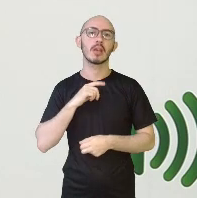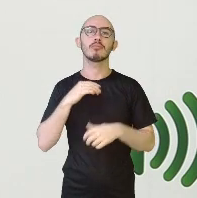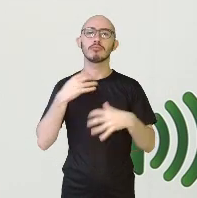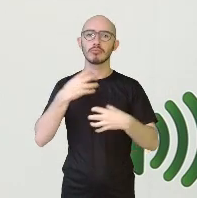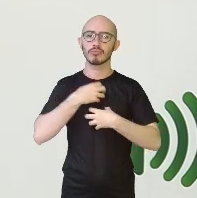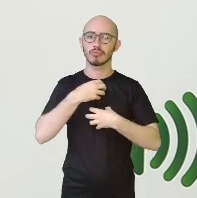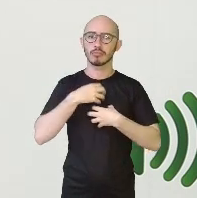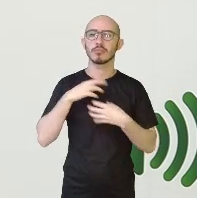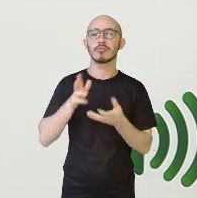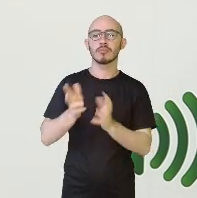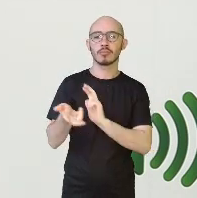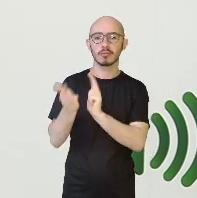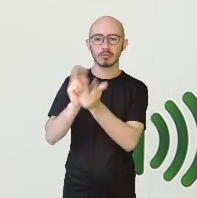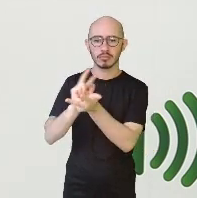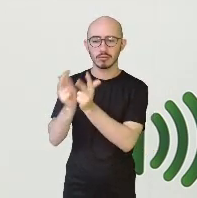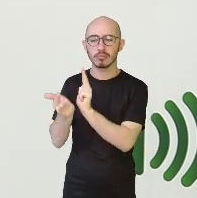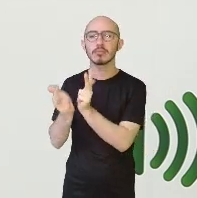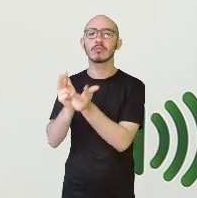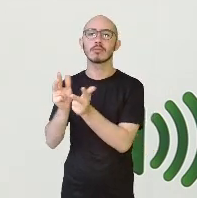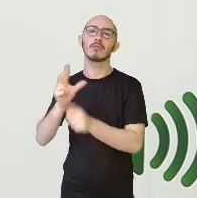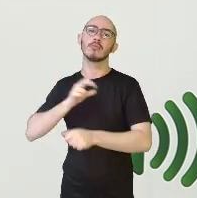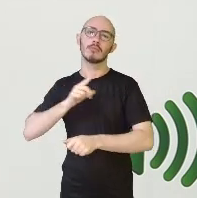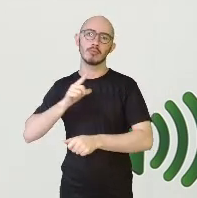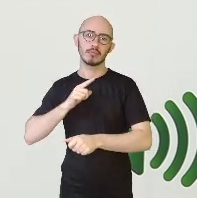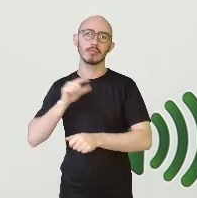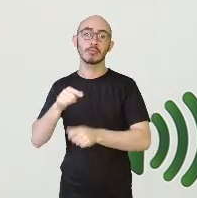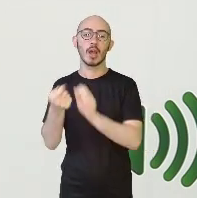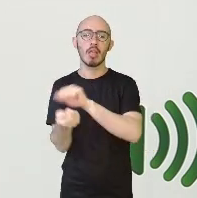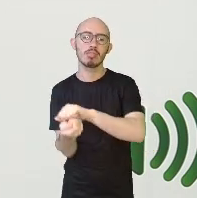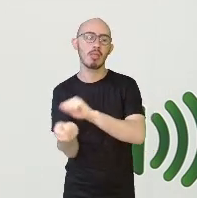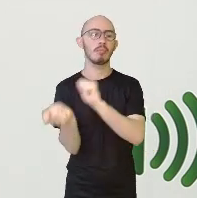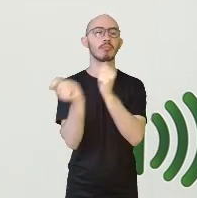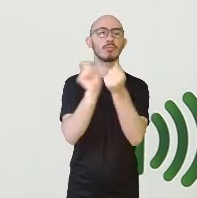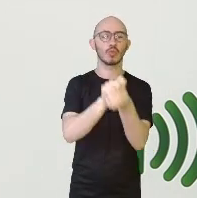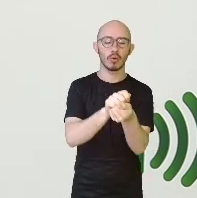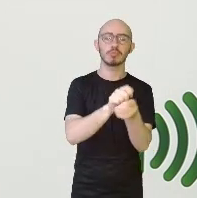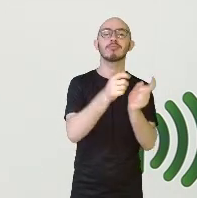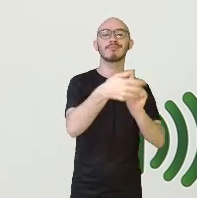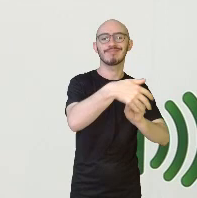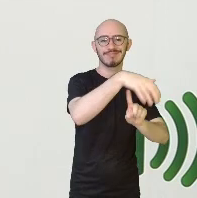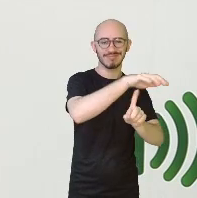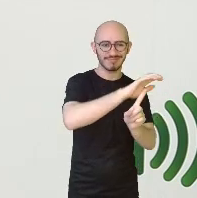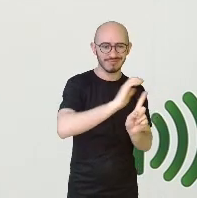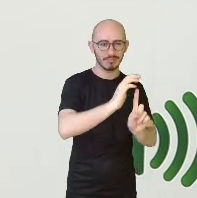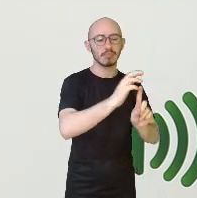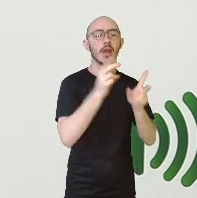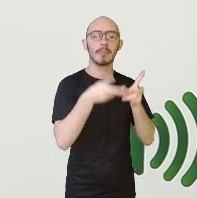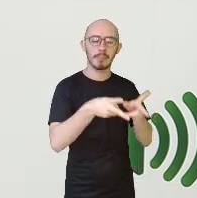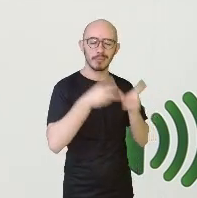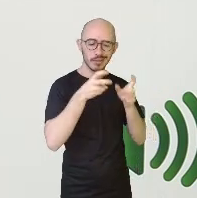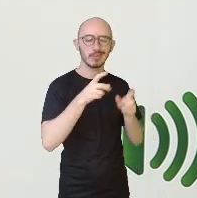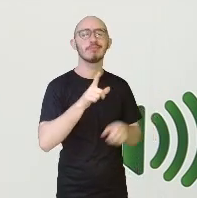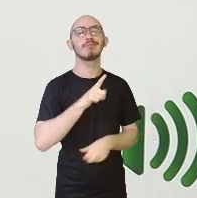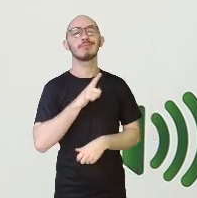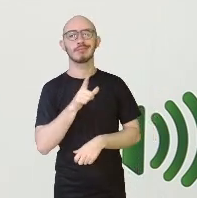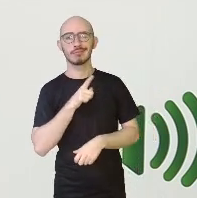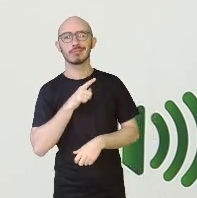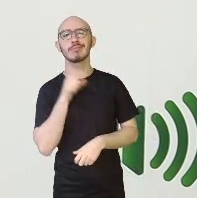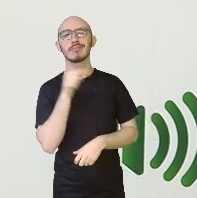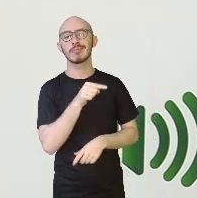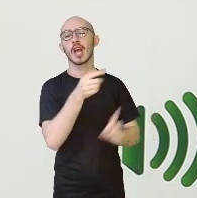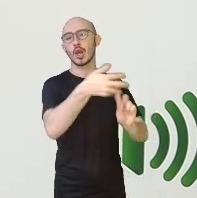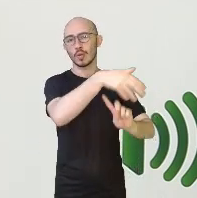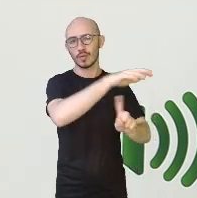coreográficos na manifestação cultural da capoeira que a gente consegue também identificar nos